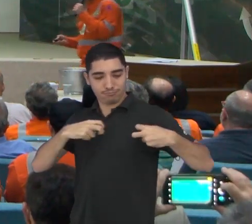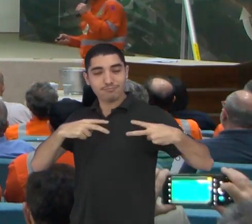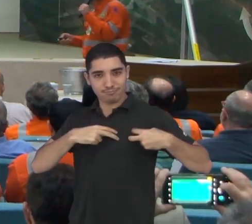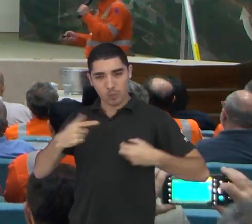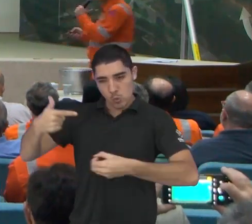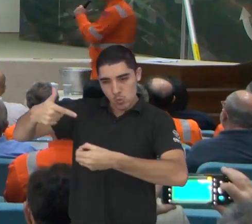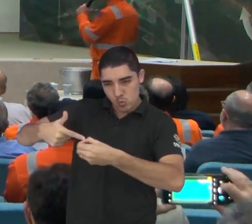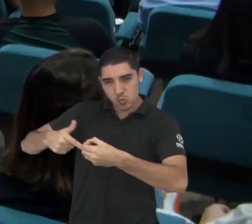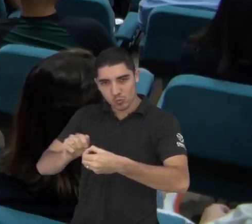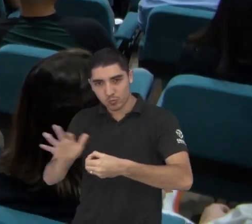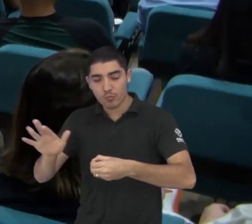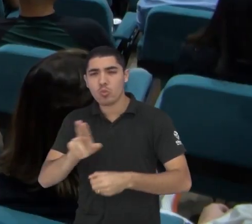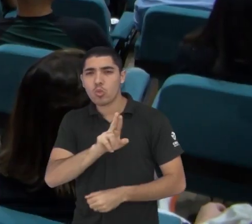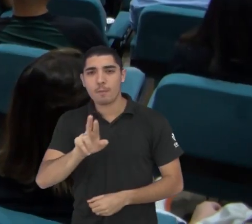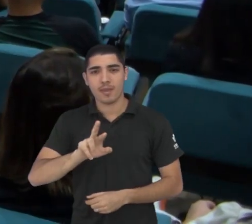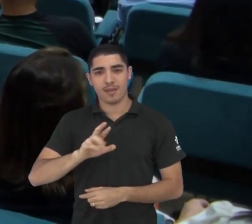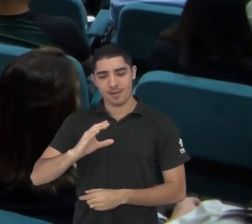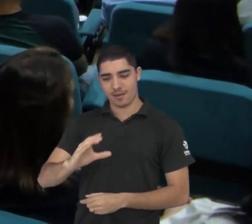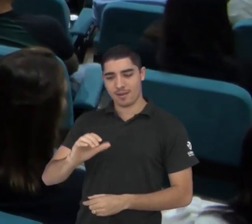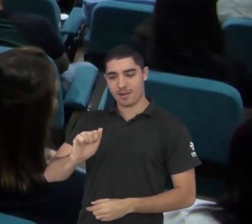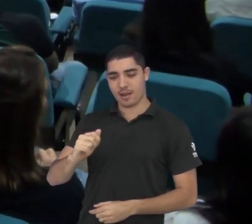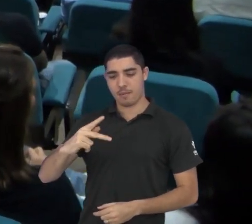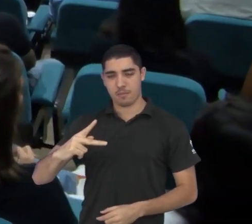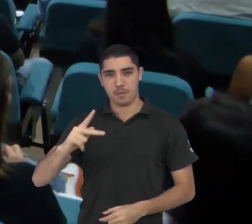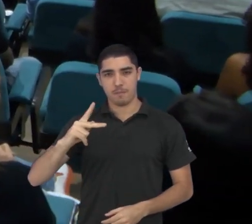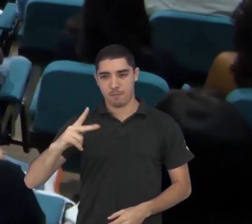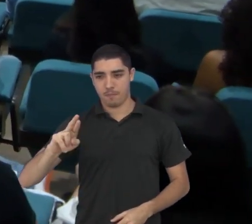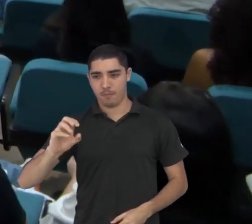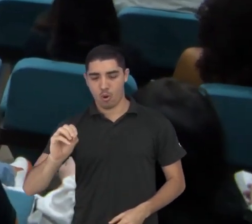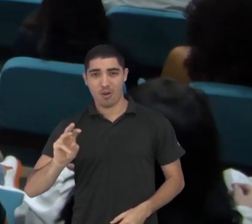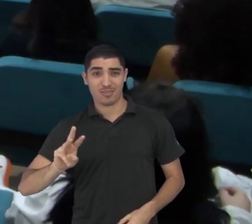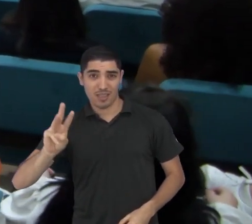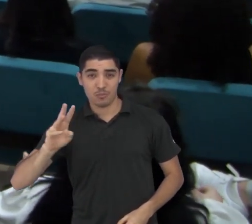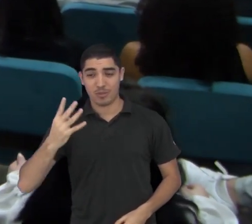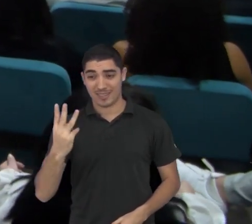Henrique Lage, em São José. O produto, chamado de CapPro